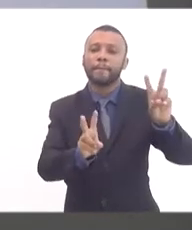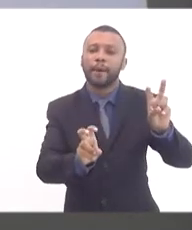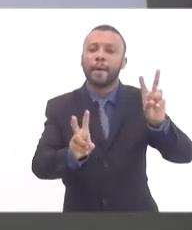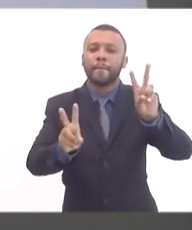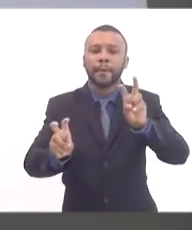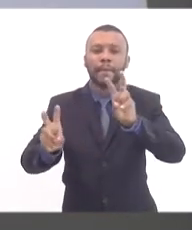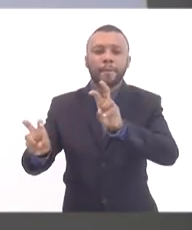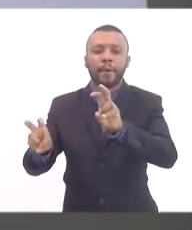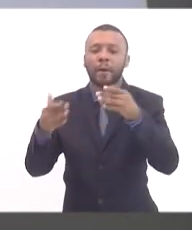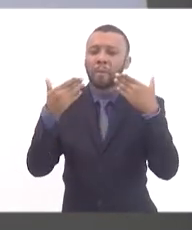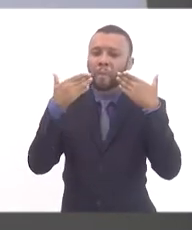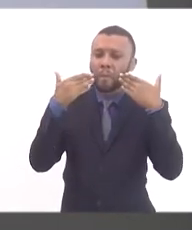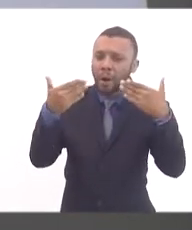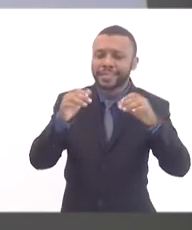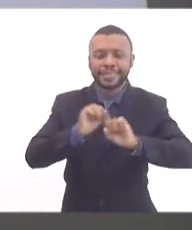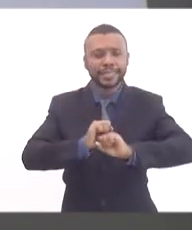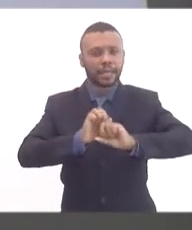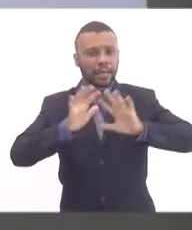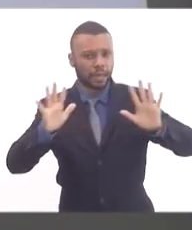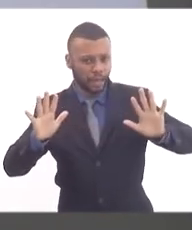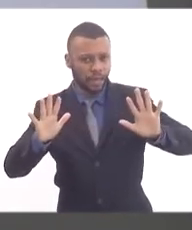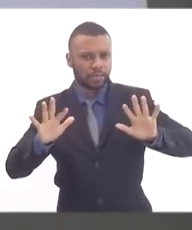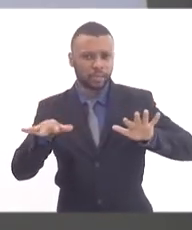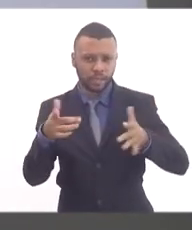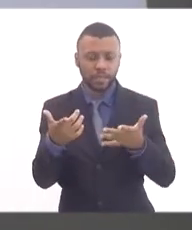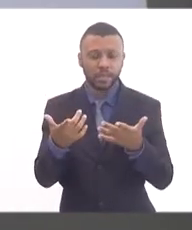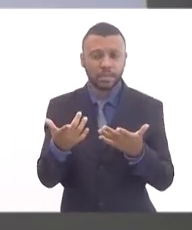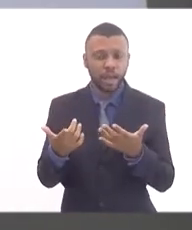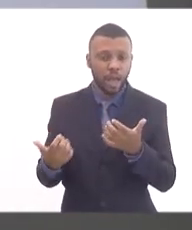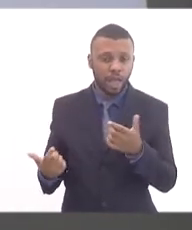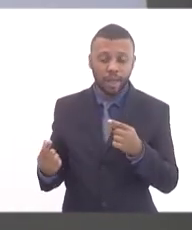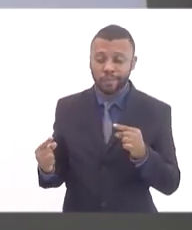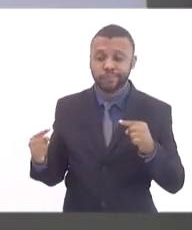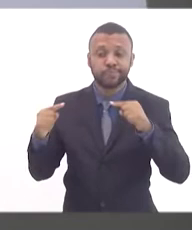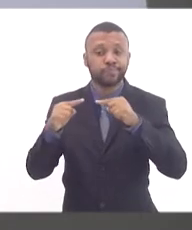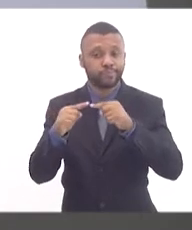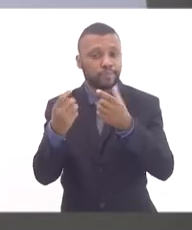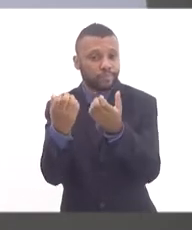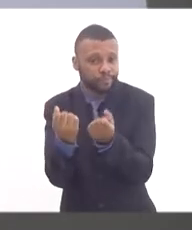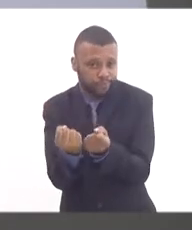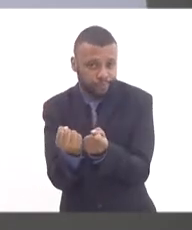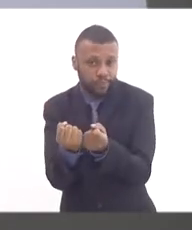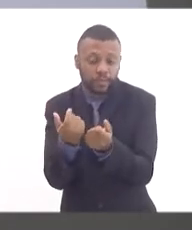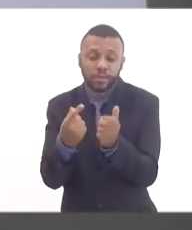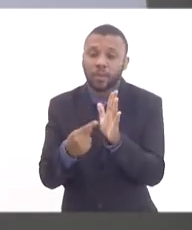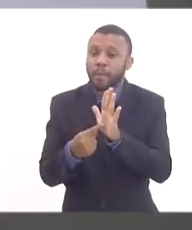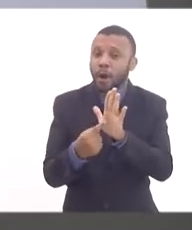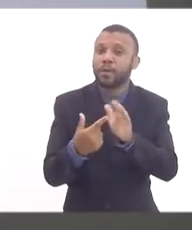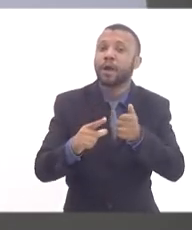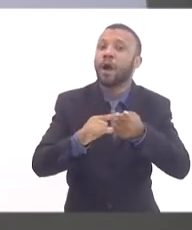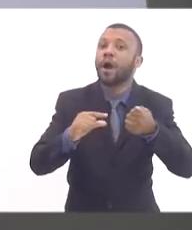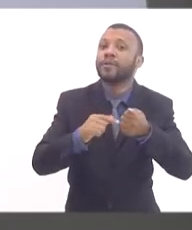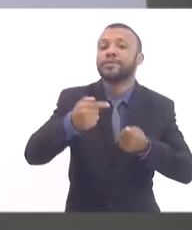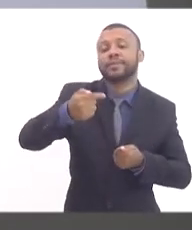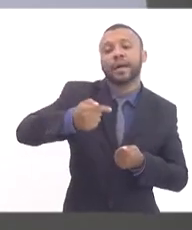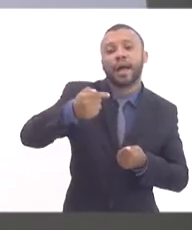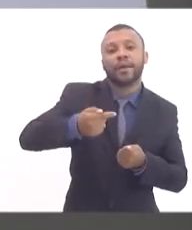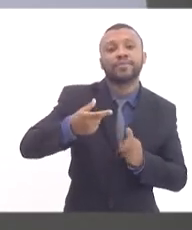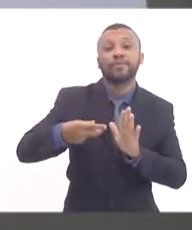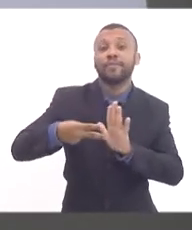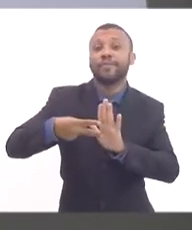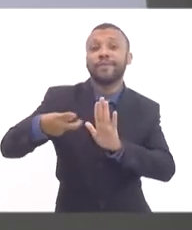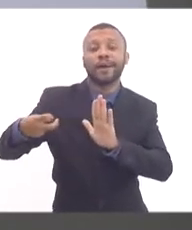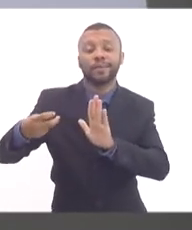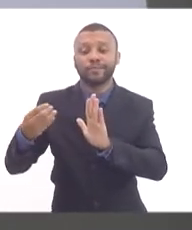expressas aí ao diferimento com a indicação do artigo 7º e ao crédito presumido do